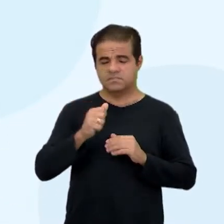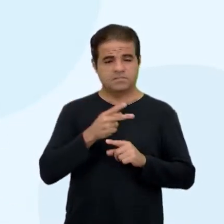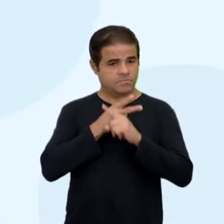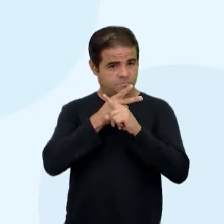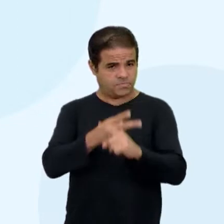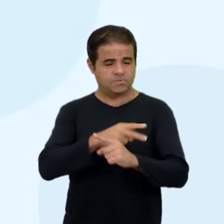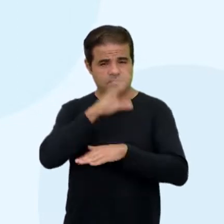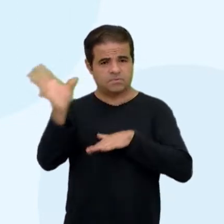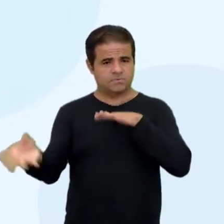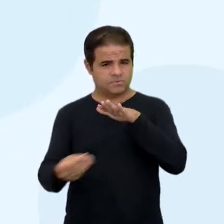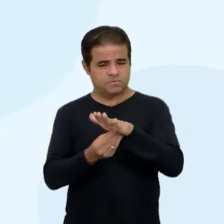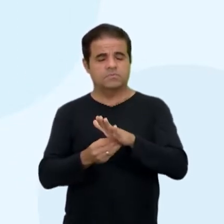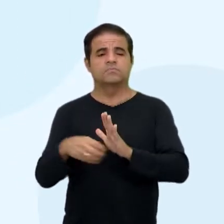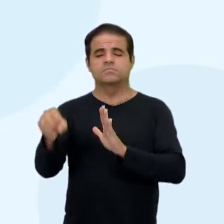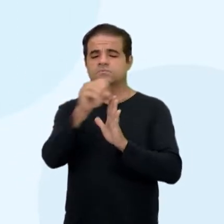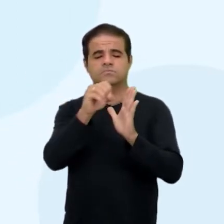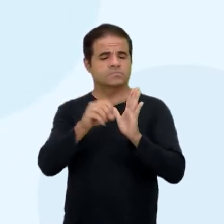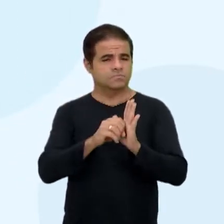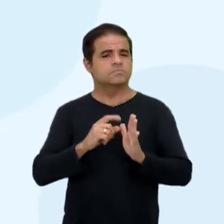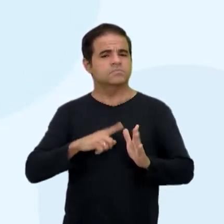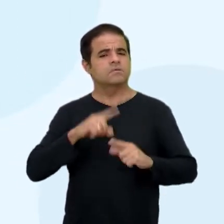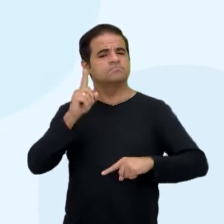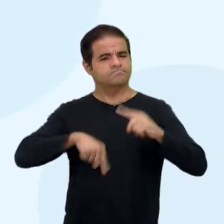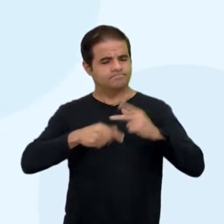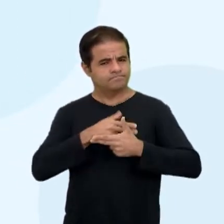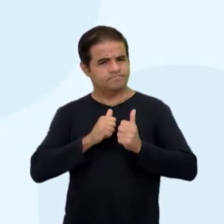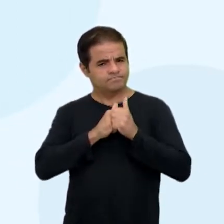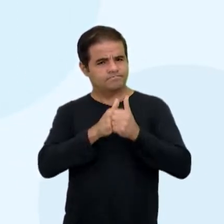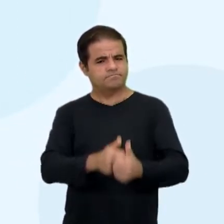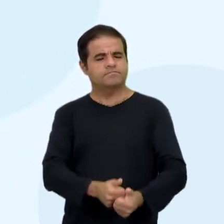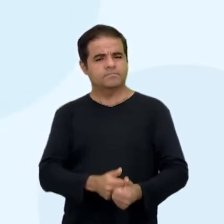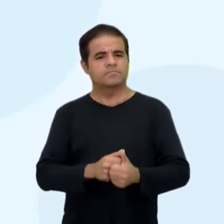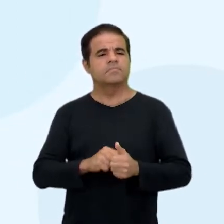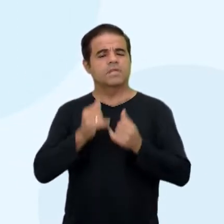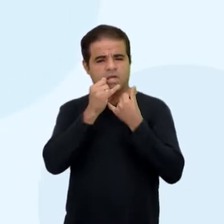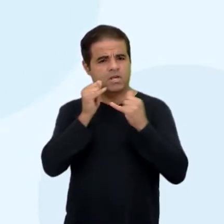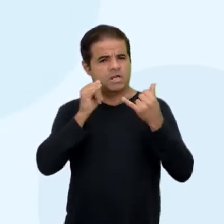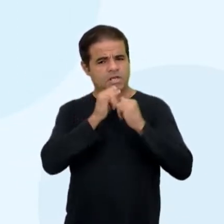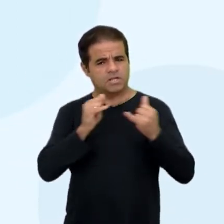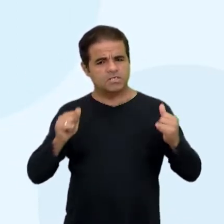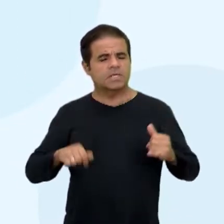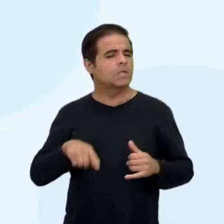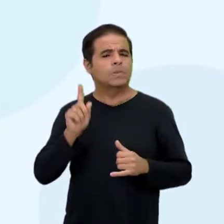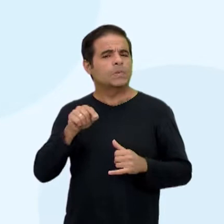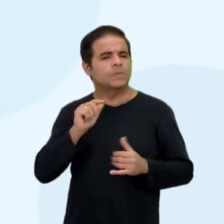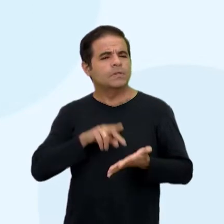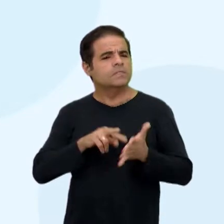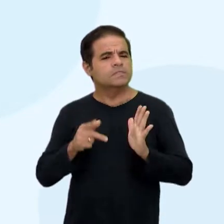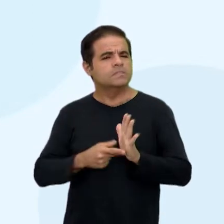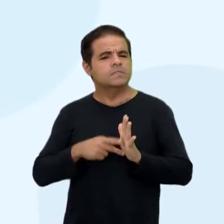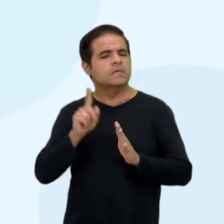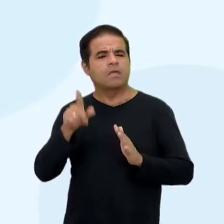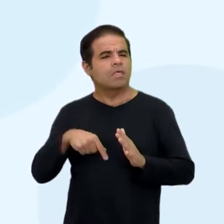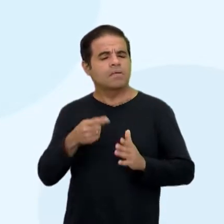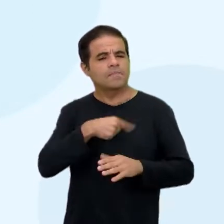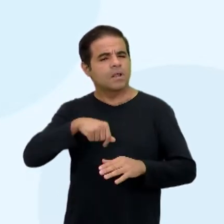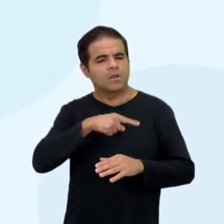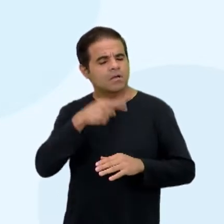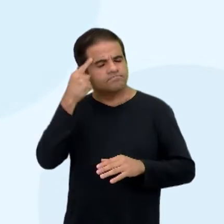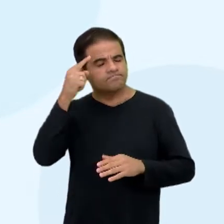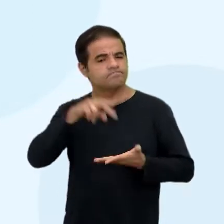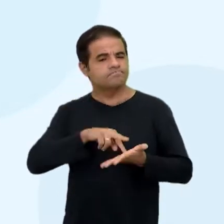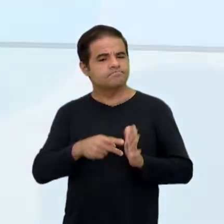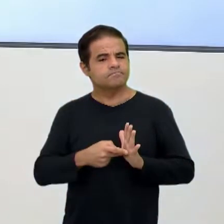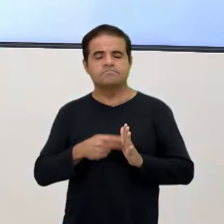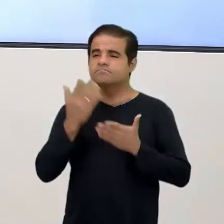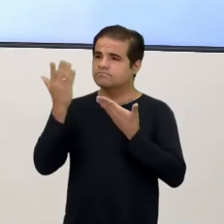no repositório do Centro de Mídias, tem um componente que trata sobre eficiência energética, mas o que é eficiência aqui pra gente? Ó,